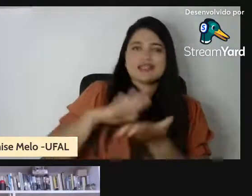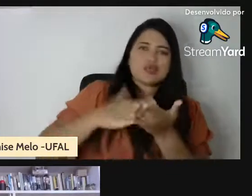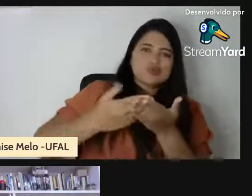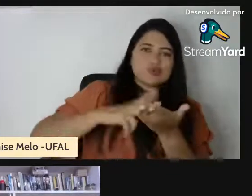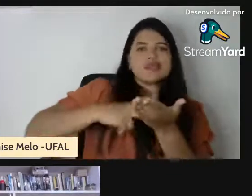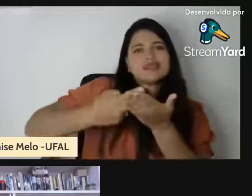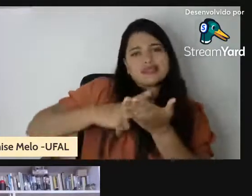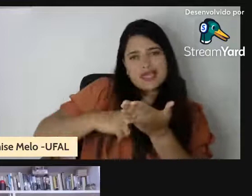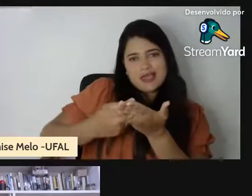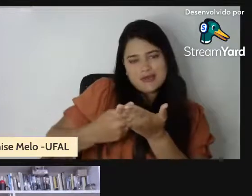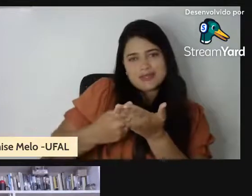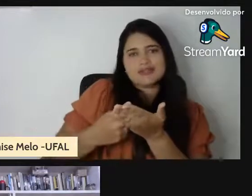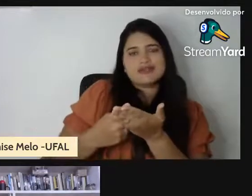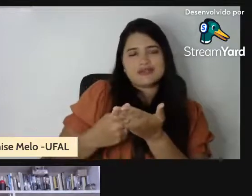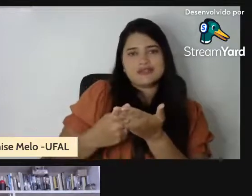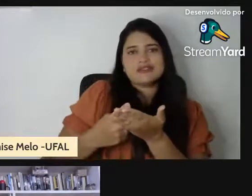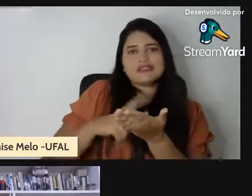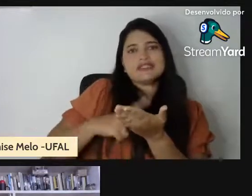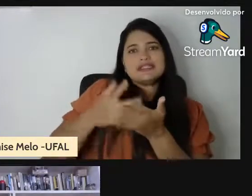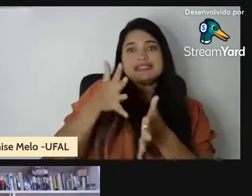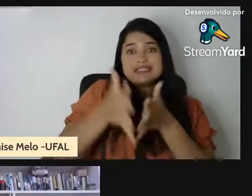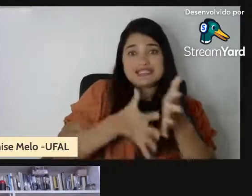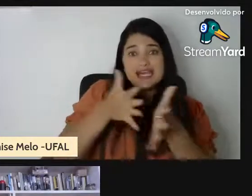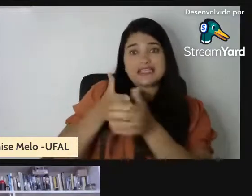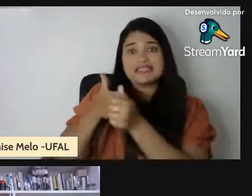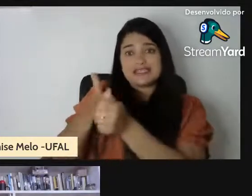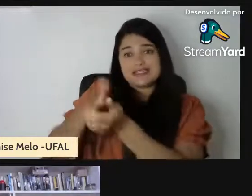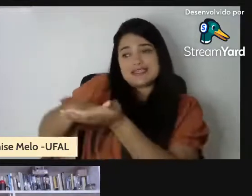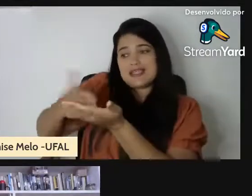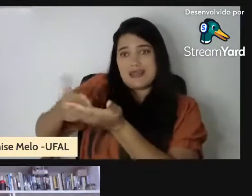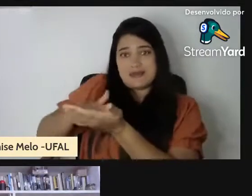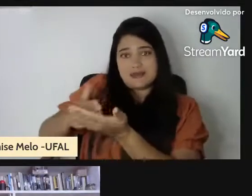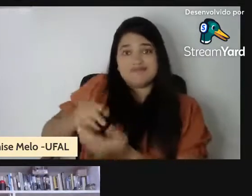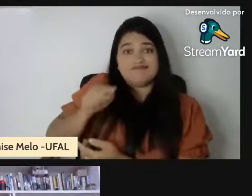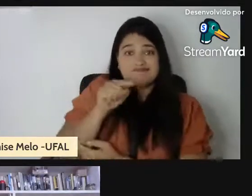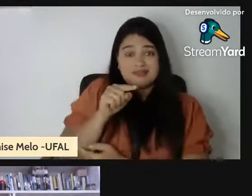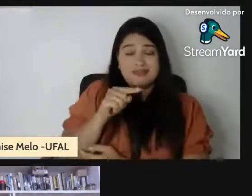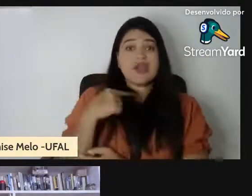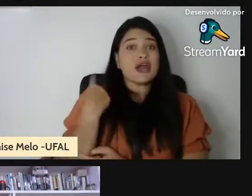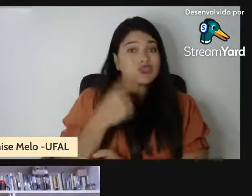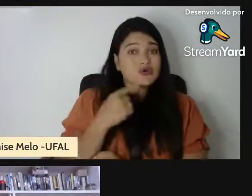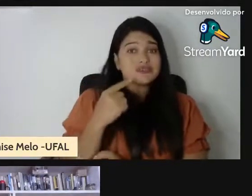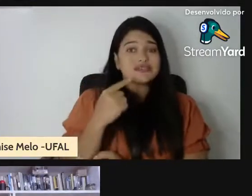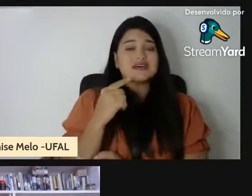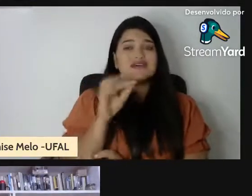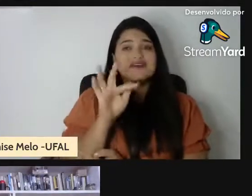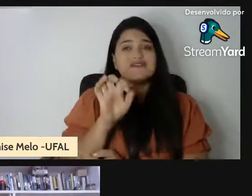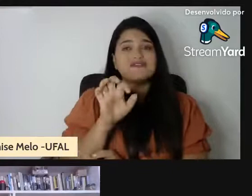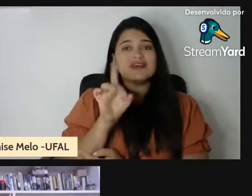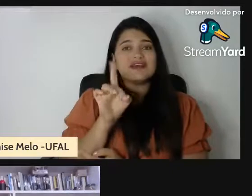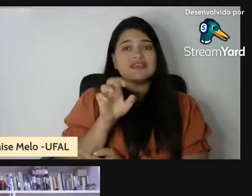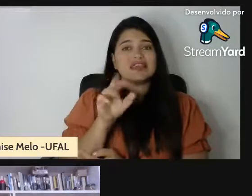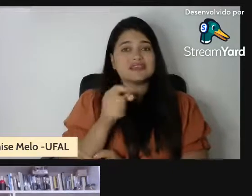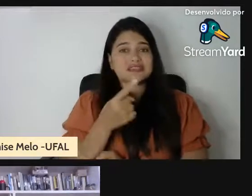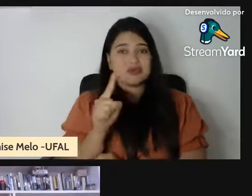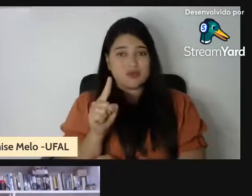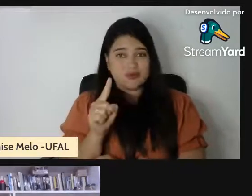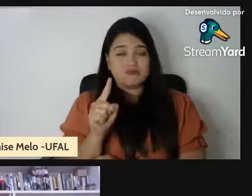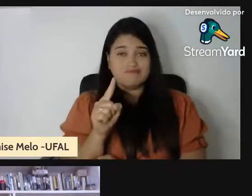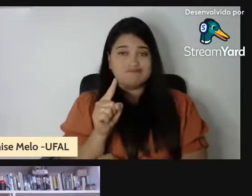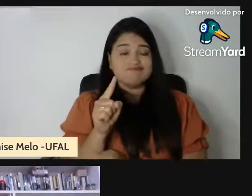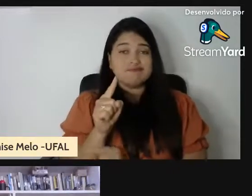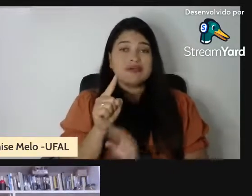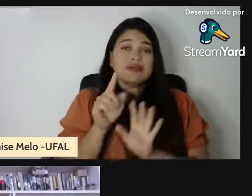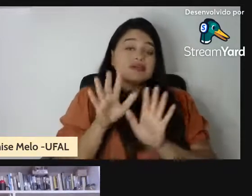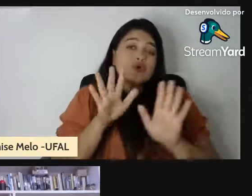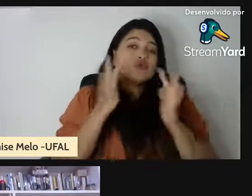Intérpretes, Tradutores de Língua de Sinais e Guias Intérpretes. Então, a nossa federação que representa a nossa categoria profissional. Então, a gente não